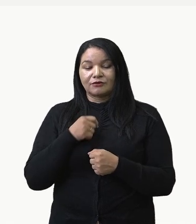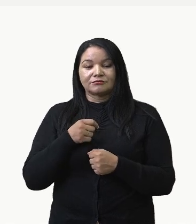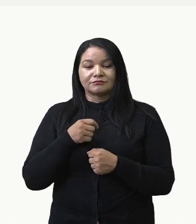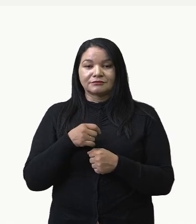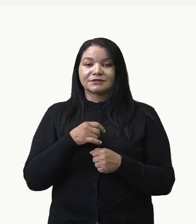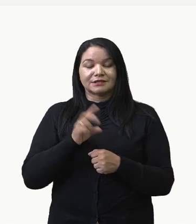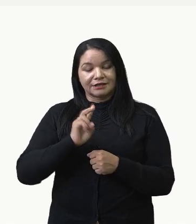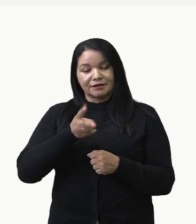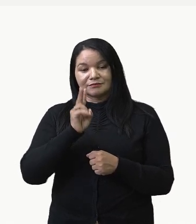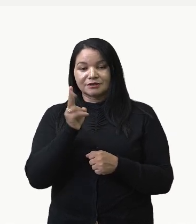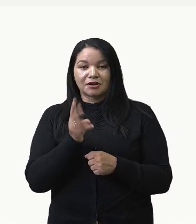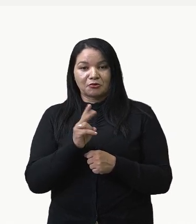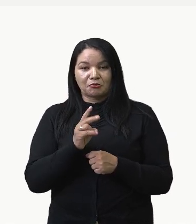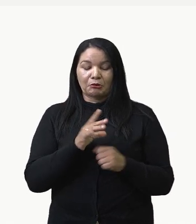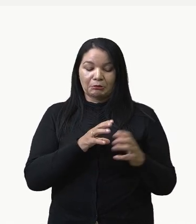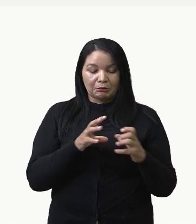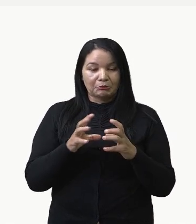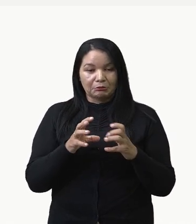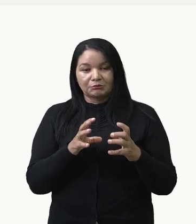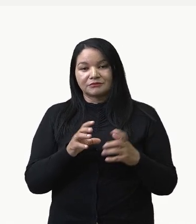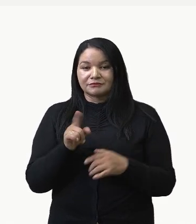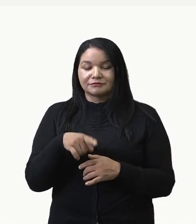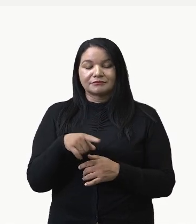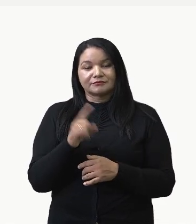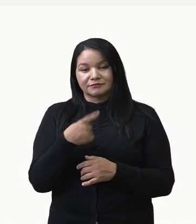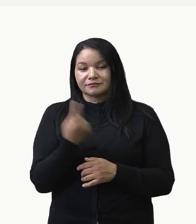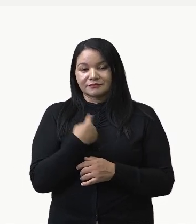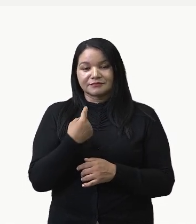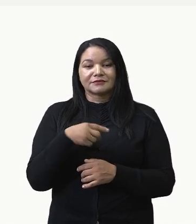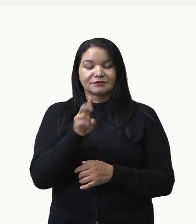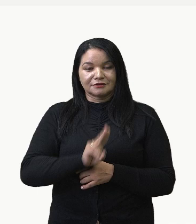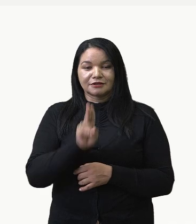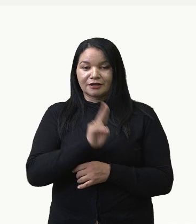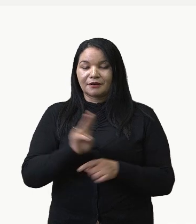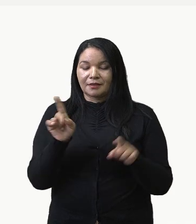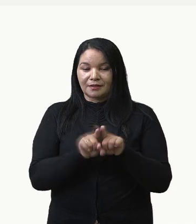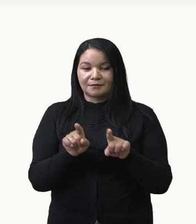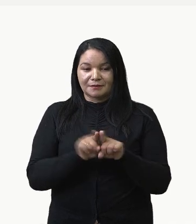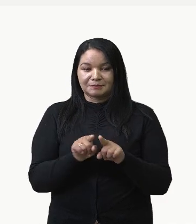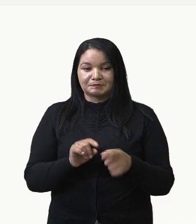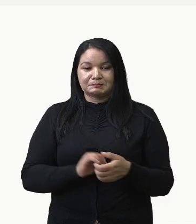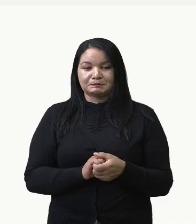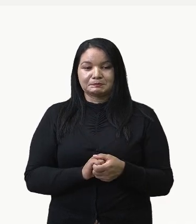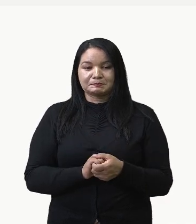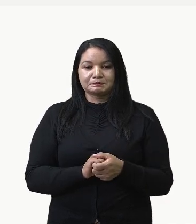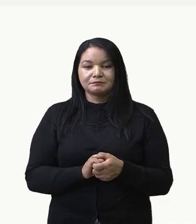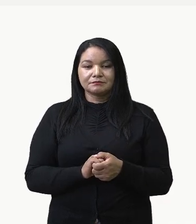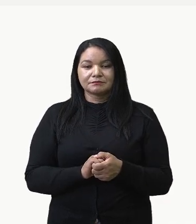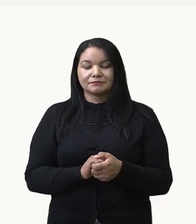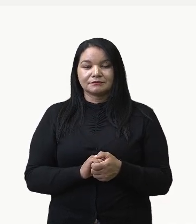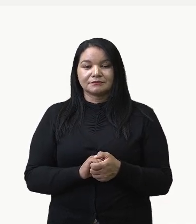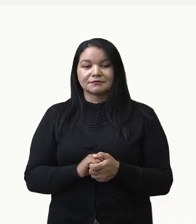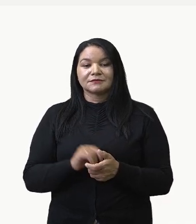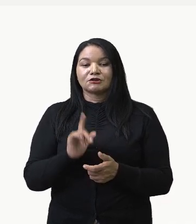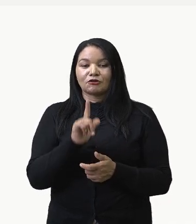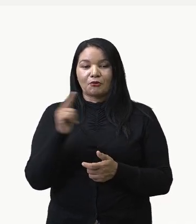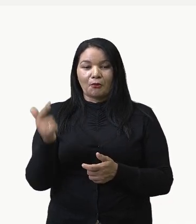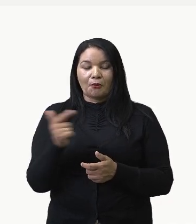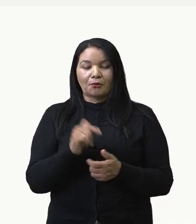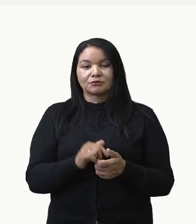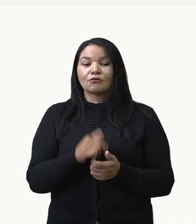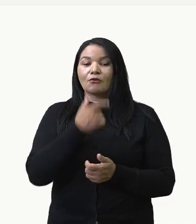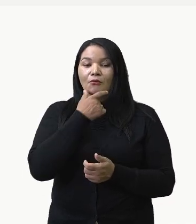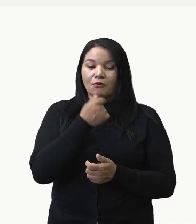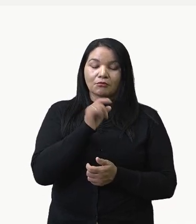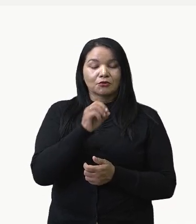gato brigando veja Nós também fazemos uso né Elmo el essa aqui é a último exemplo el